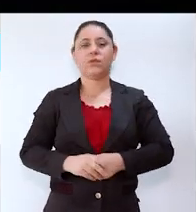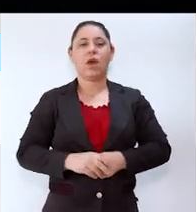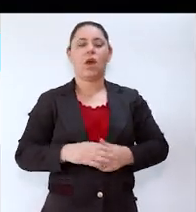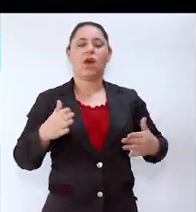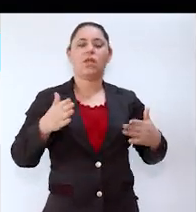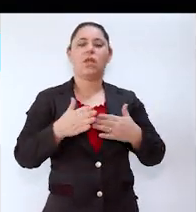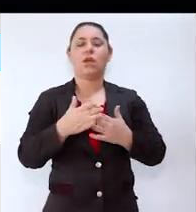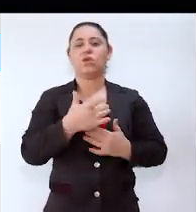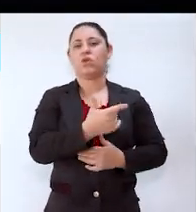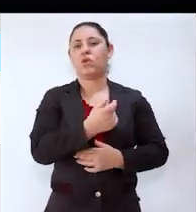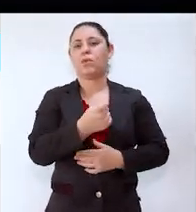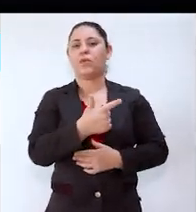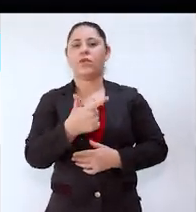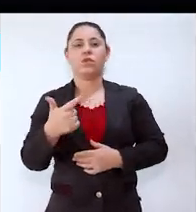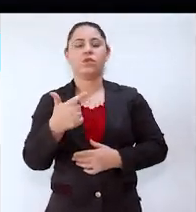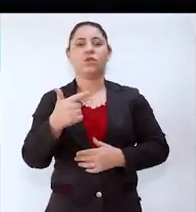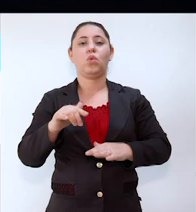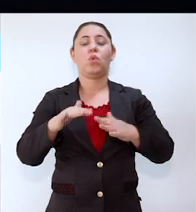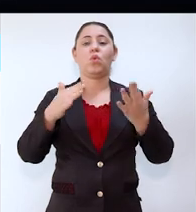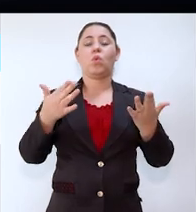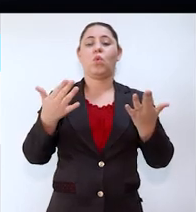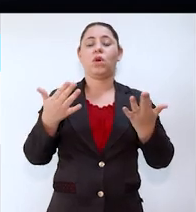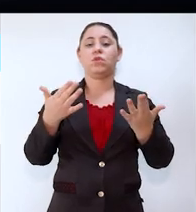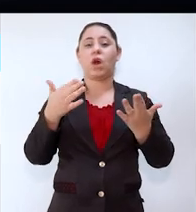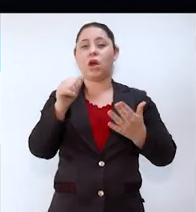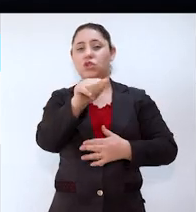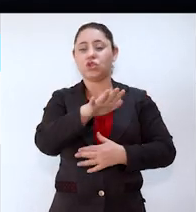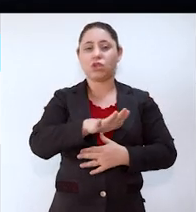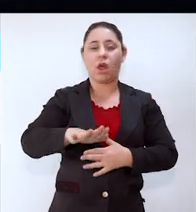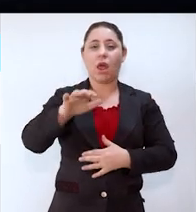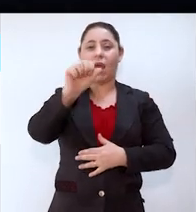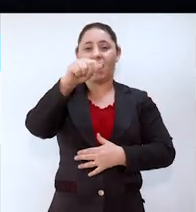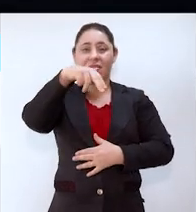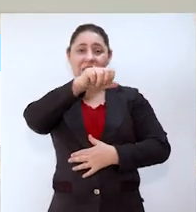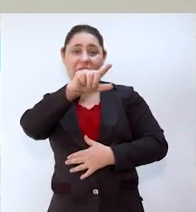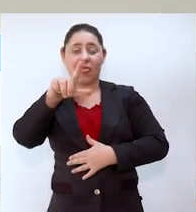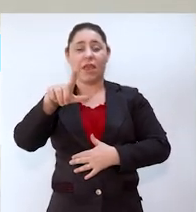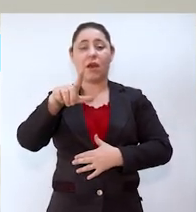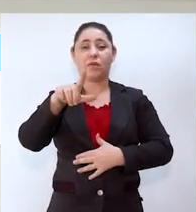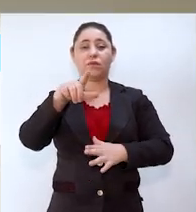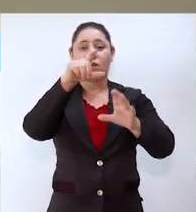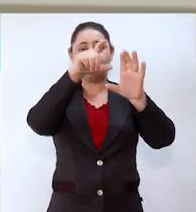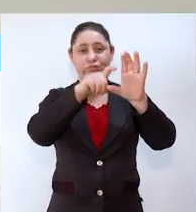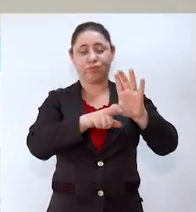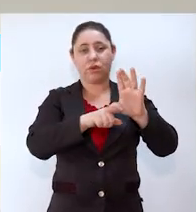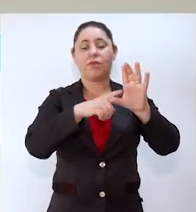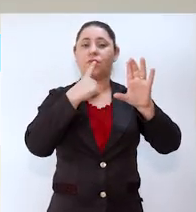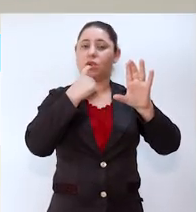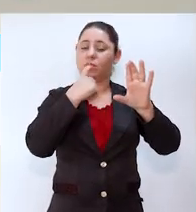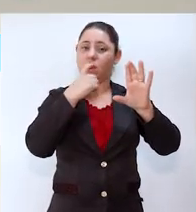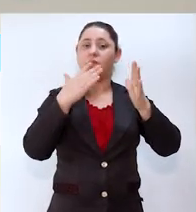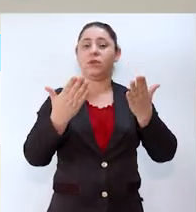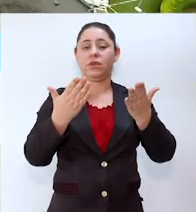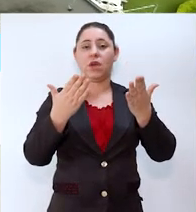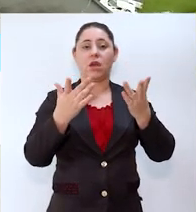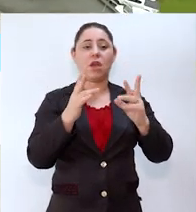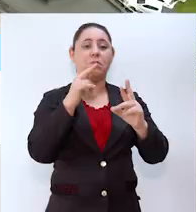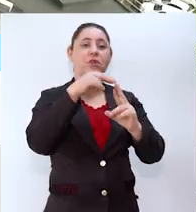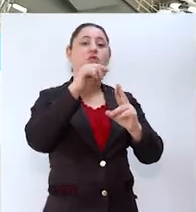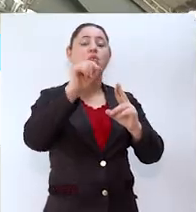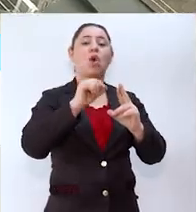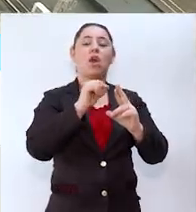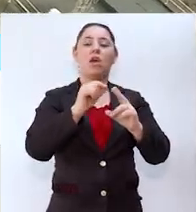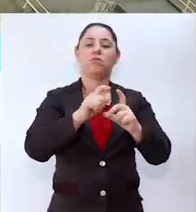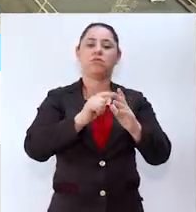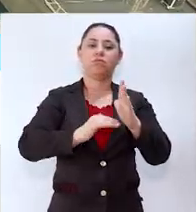medida vale até 2022, enquanto a Agência Nacional de Energia Elétrica, a ANEEL, fixar a bandeira tarifária vermelha, que representa